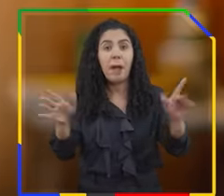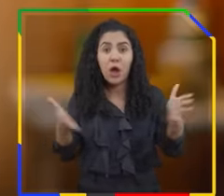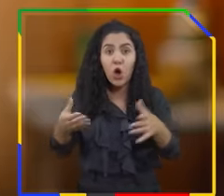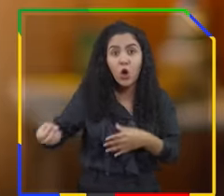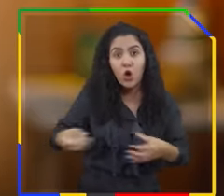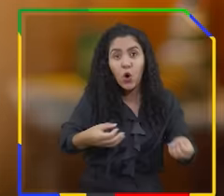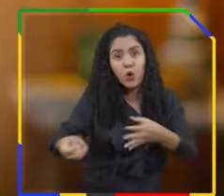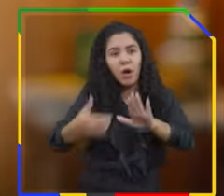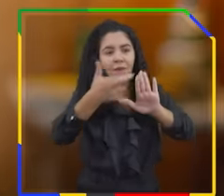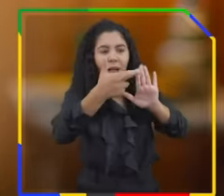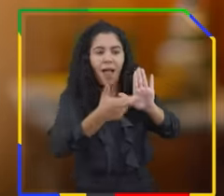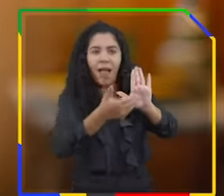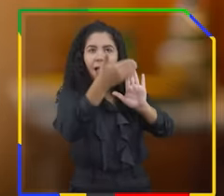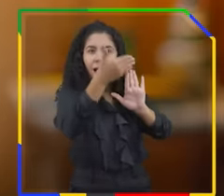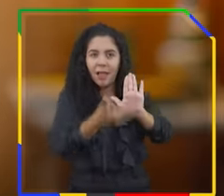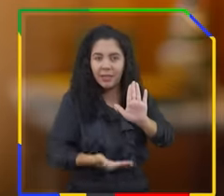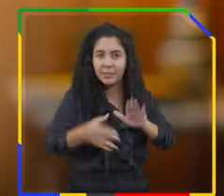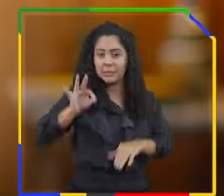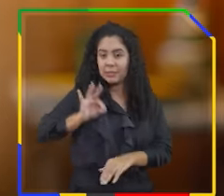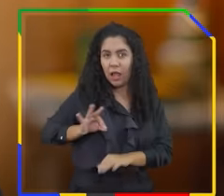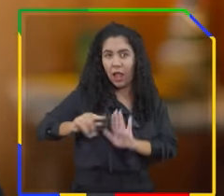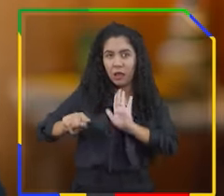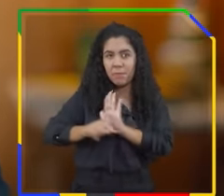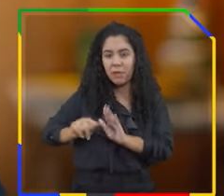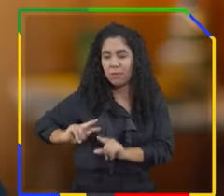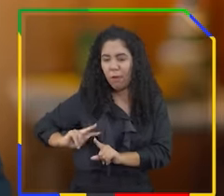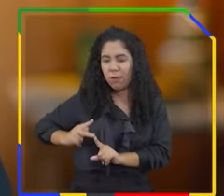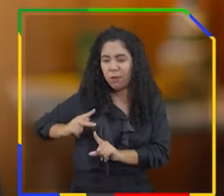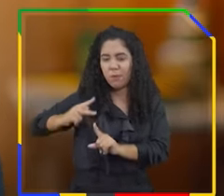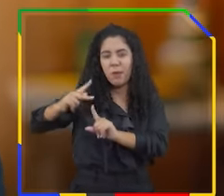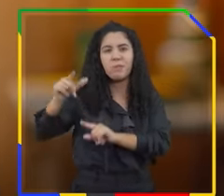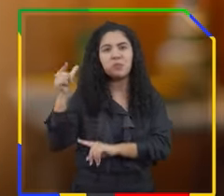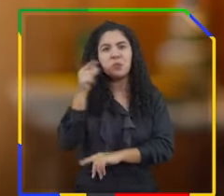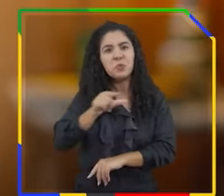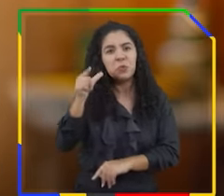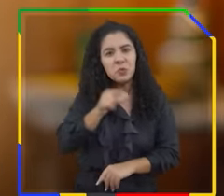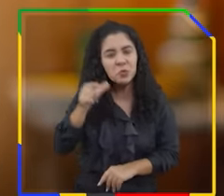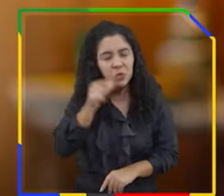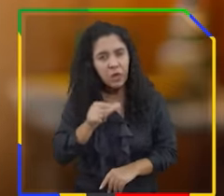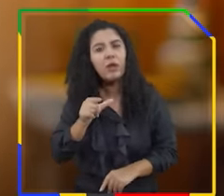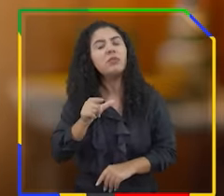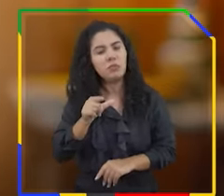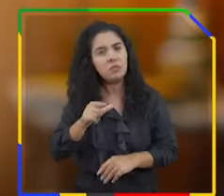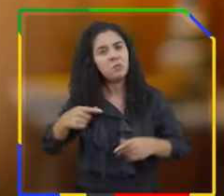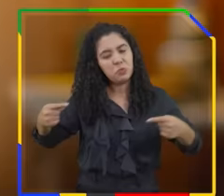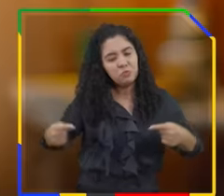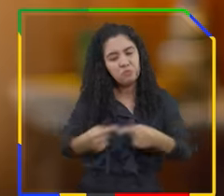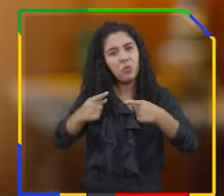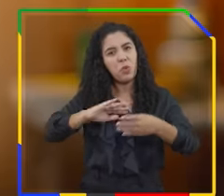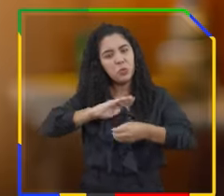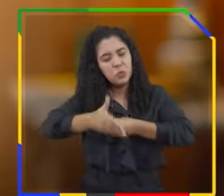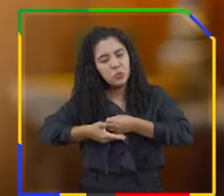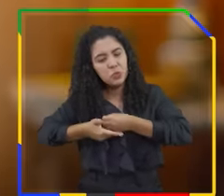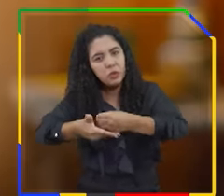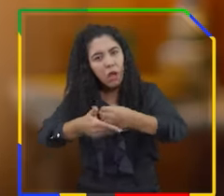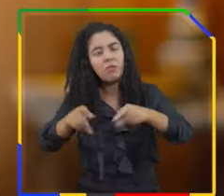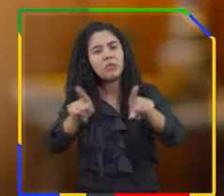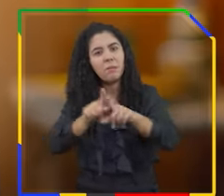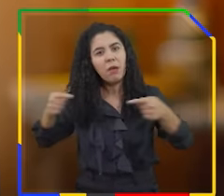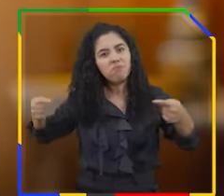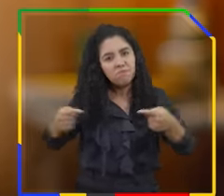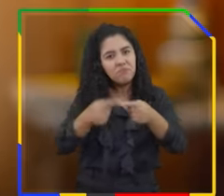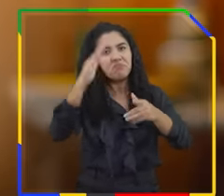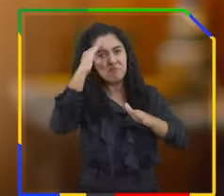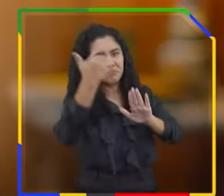regras propostas, o salário mínimo continuará subindo acima da inflação, de forma sustentável e dentro